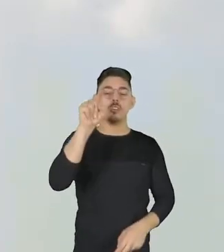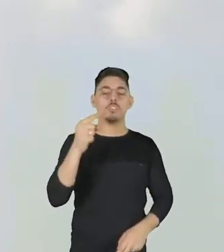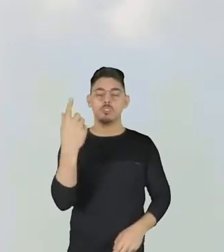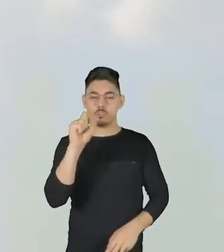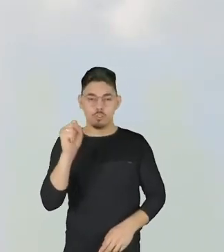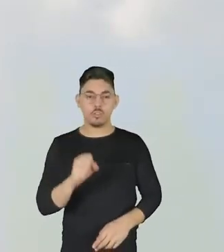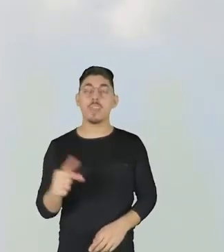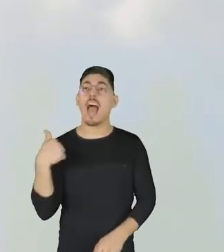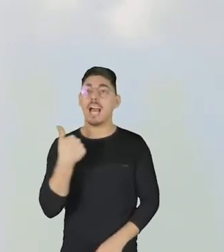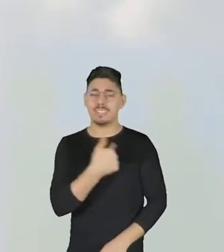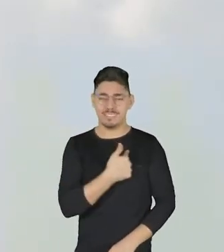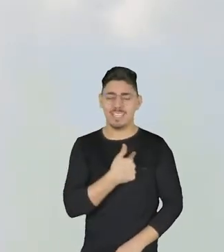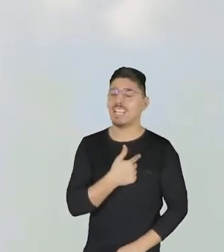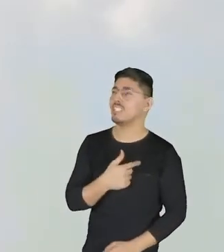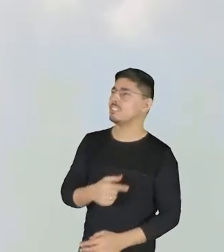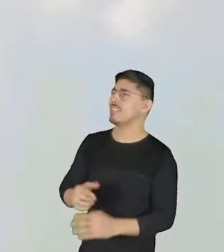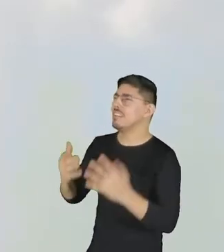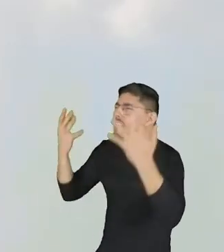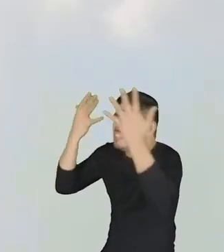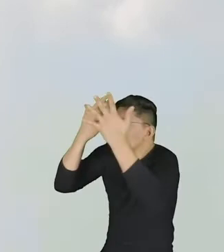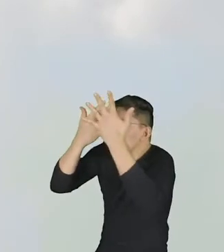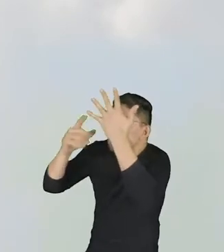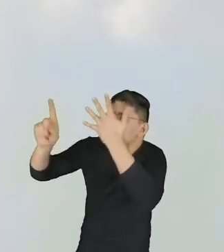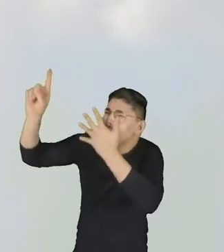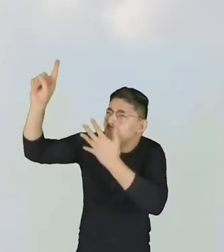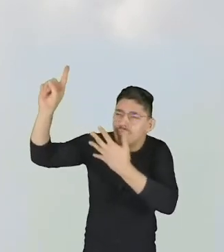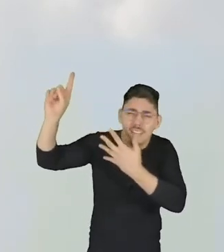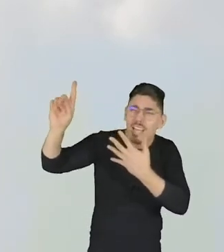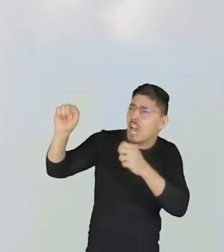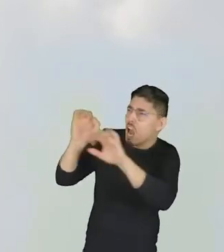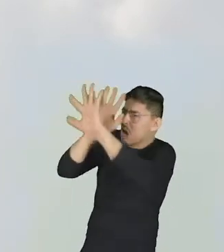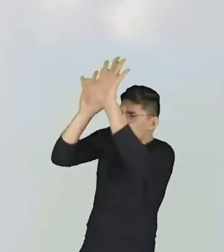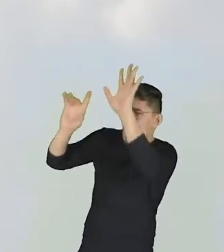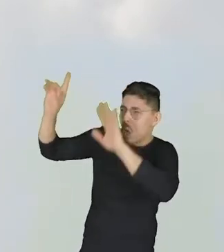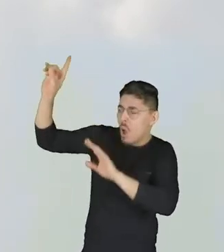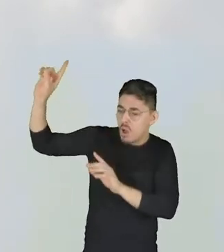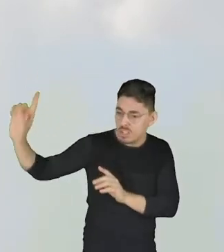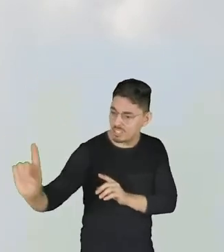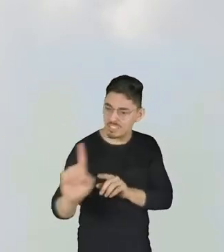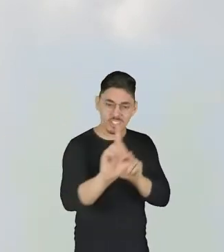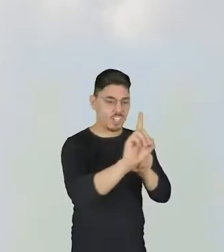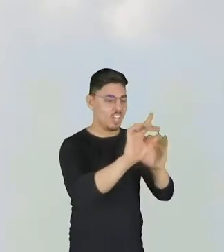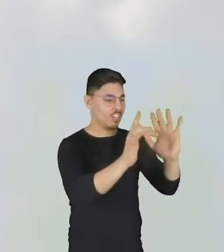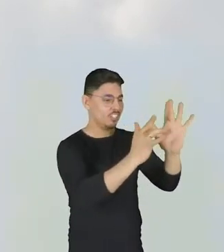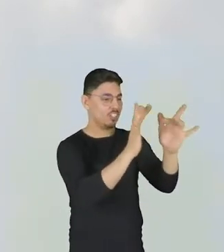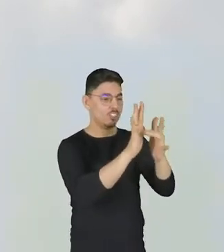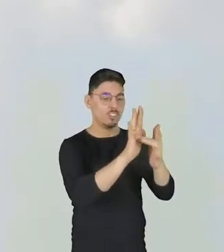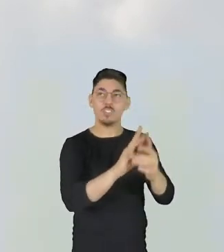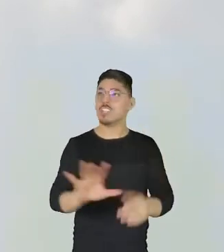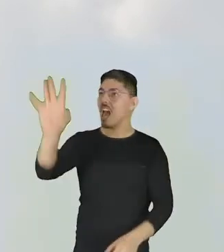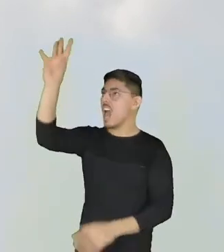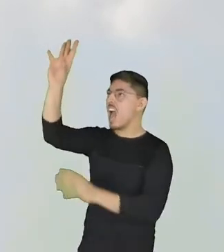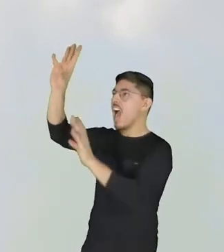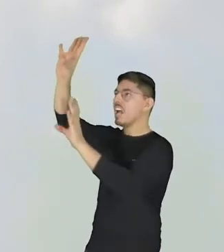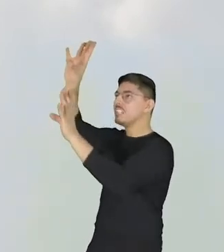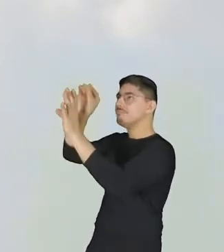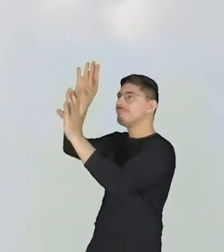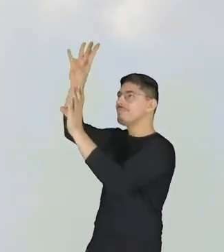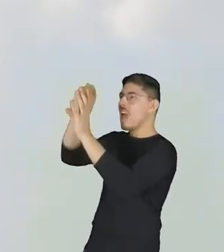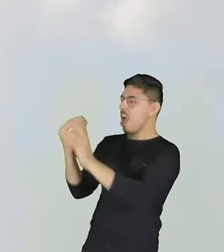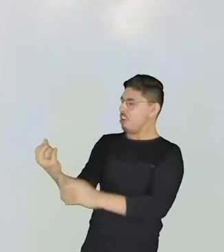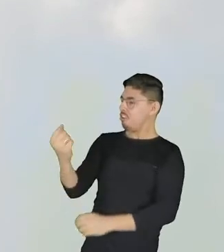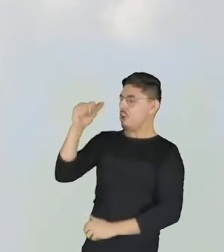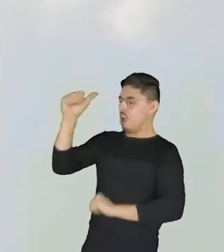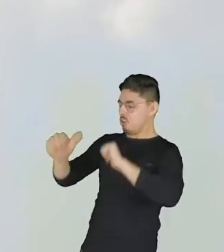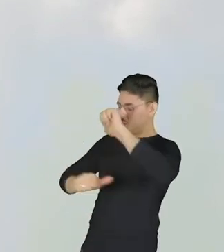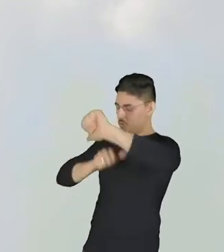descoberta contemplamos a glória do Senhor, segundo a sua imagem estamos sendo transformados com glória cada